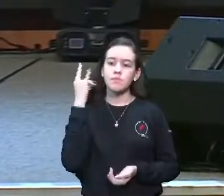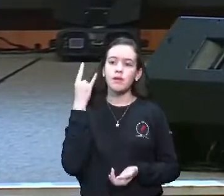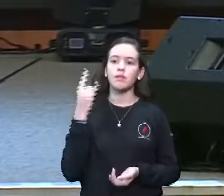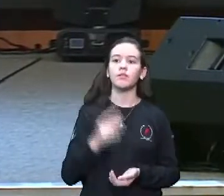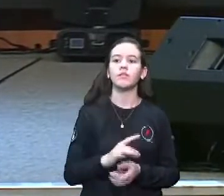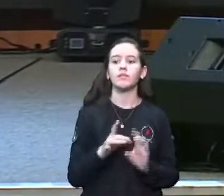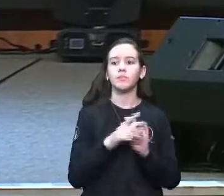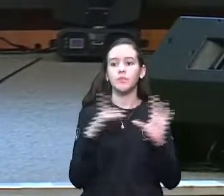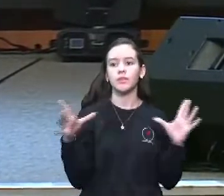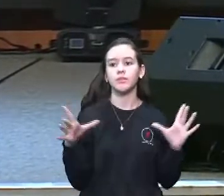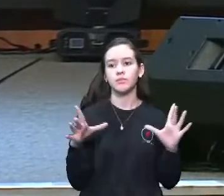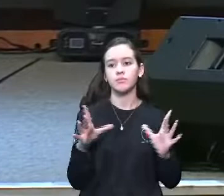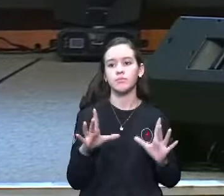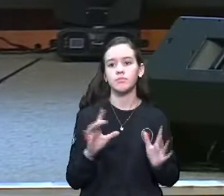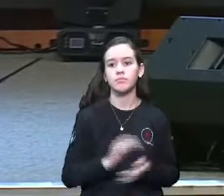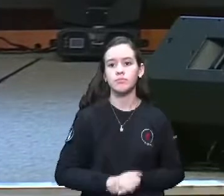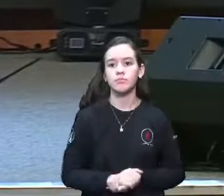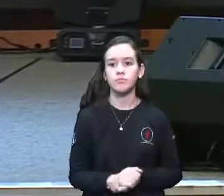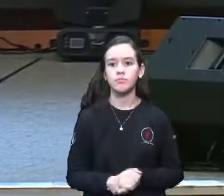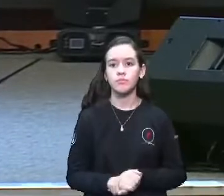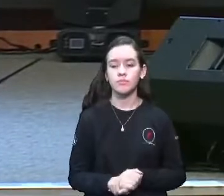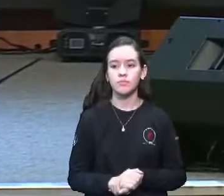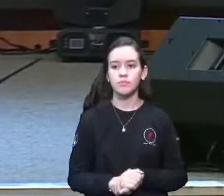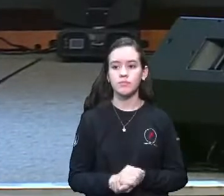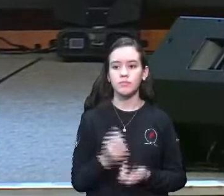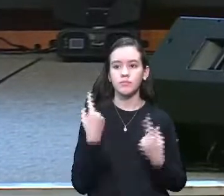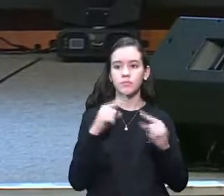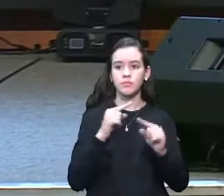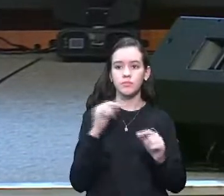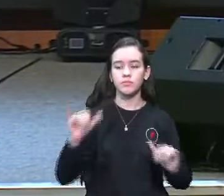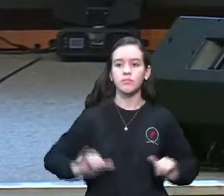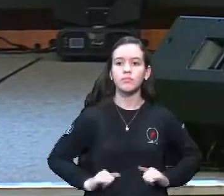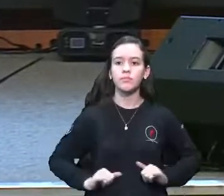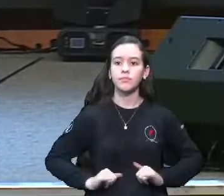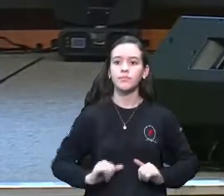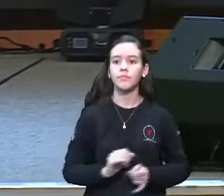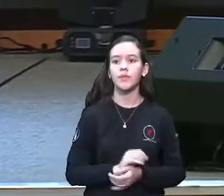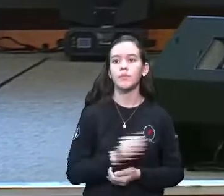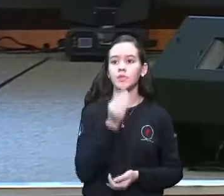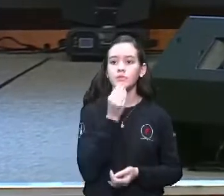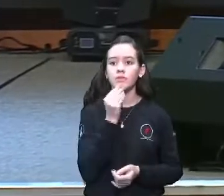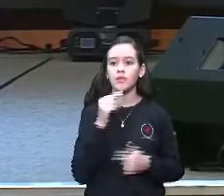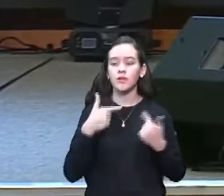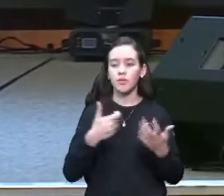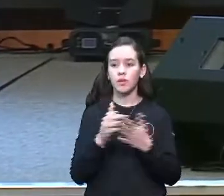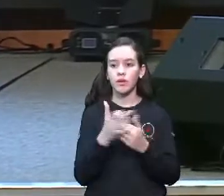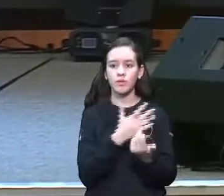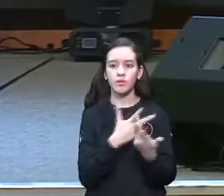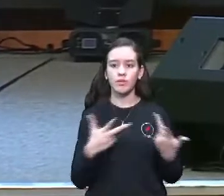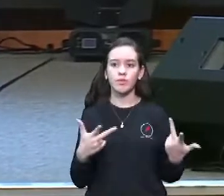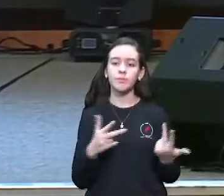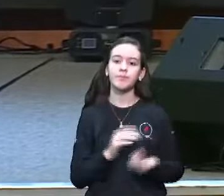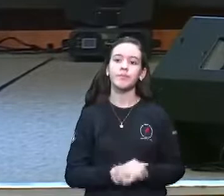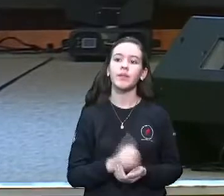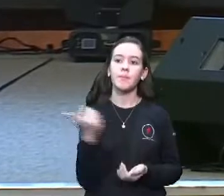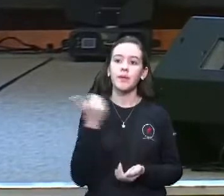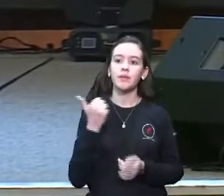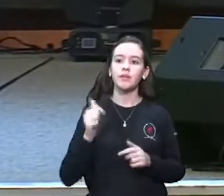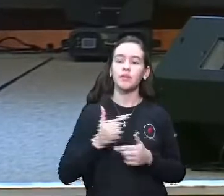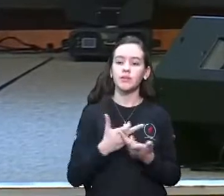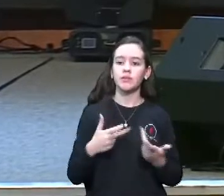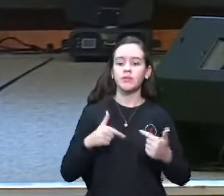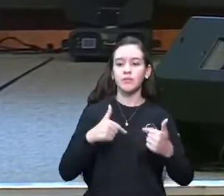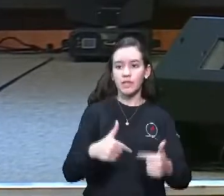não podia matar, então era quase branca para fazer o que queria. E aí a primeira coisa que ele vai fazer, ele sai com autorização,